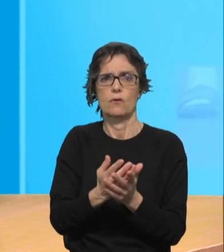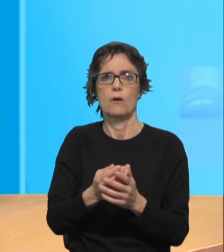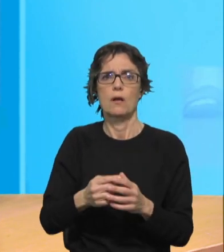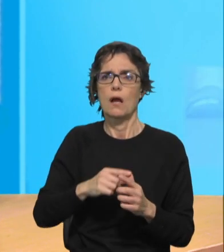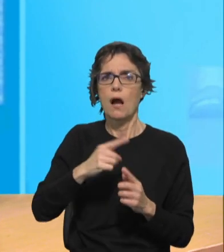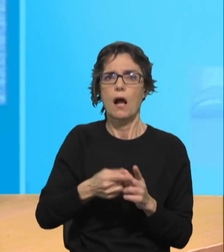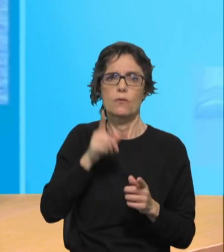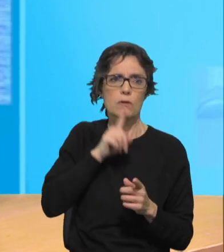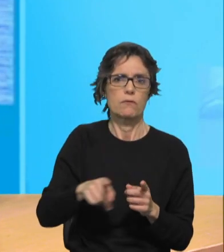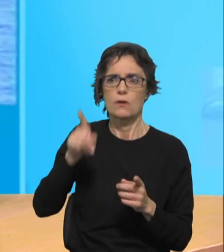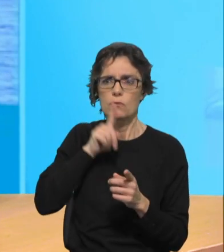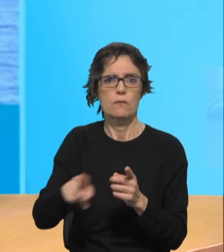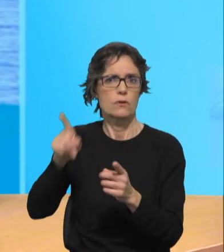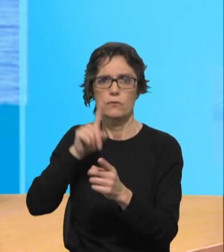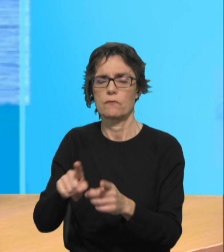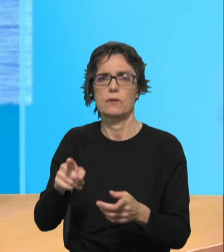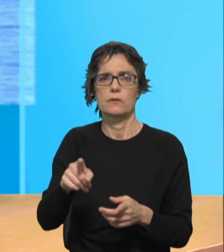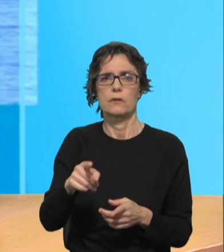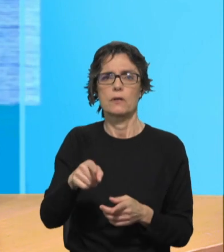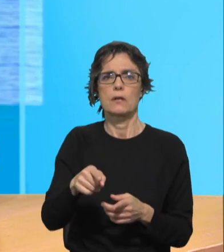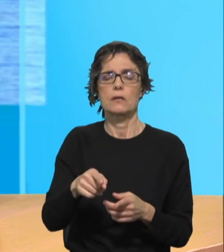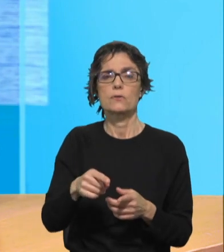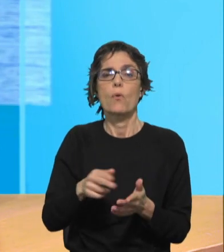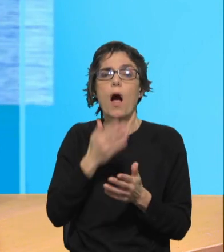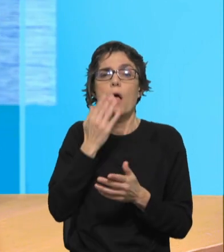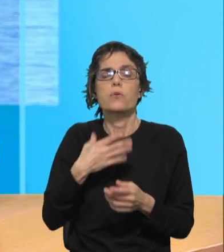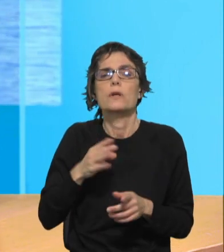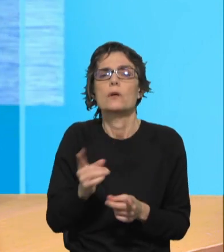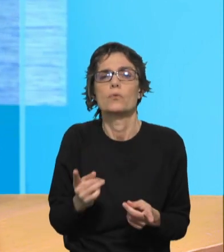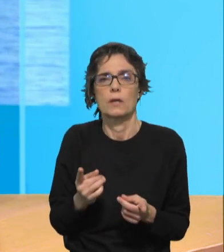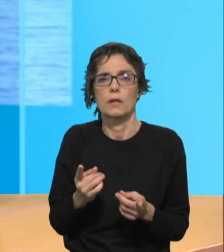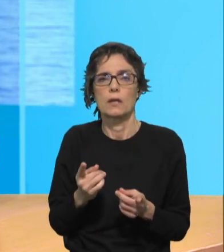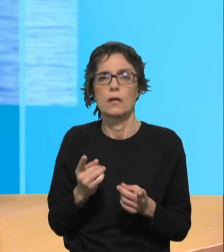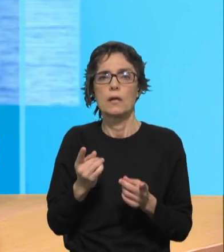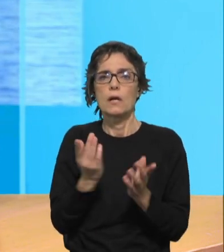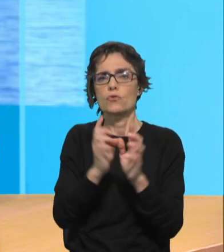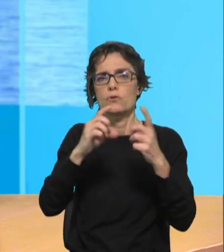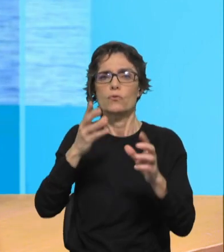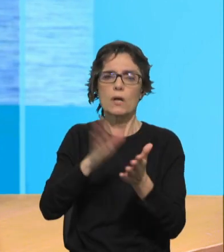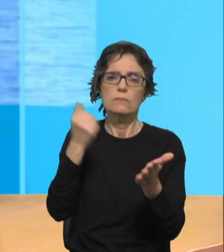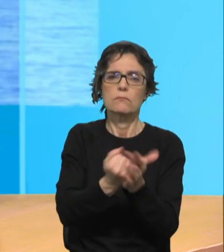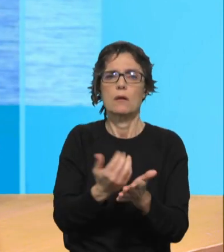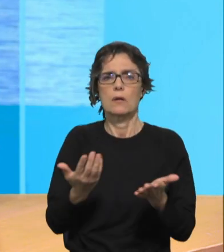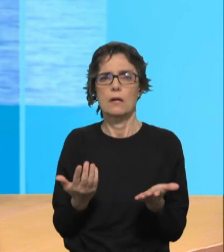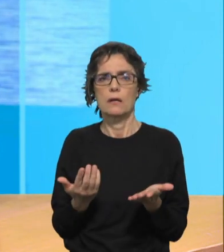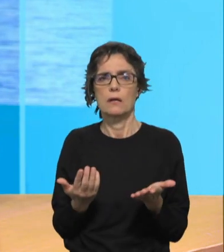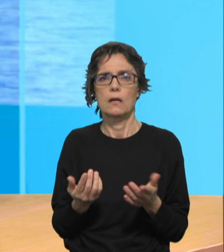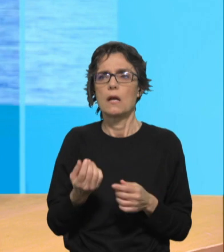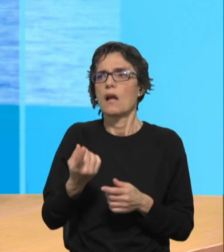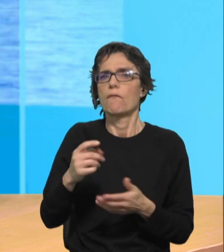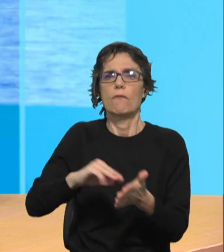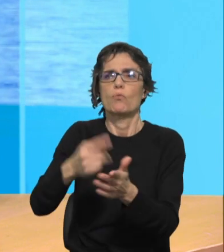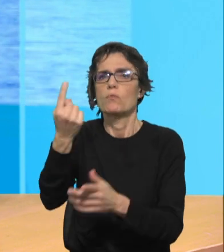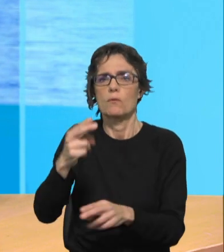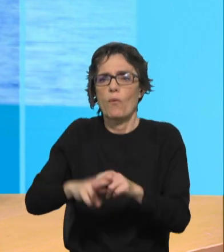atrás ano. O aluno, na prática, o que está à espera é terminar o seu secundário e por uma razão de um exame qualquer, por uma razão de uma